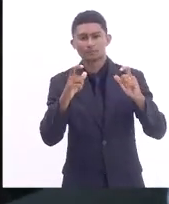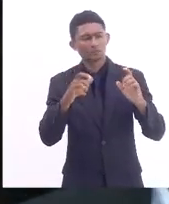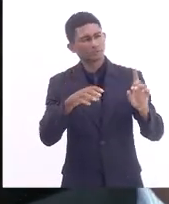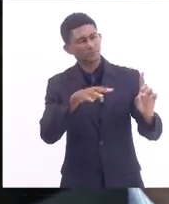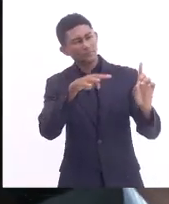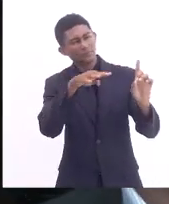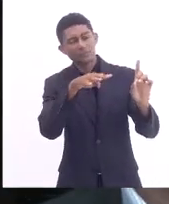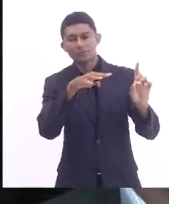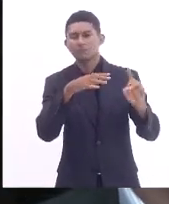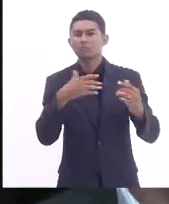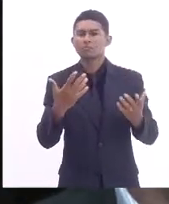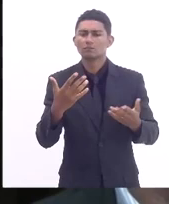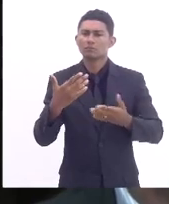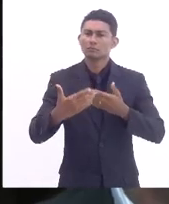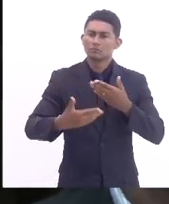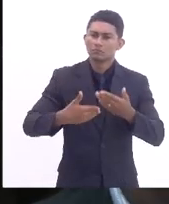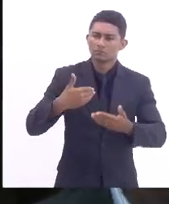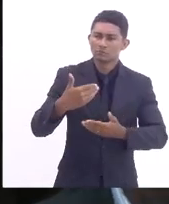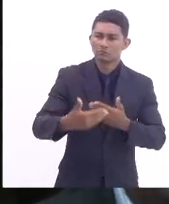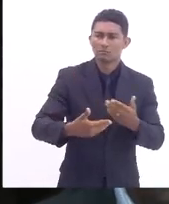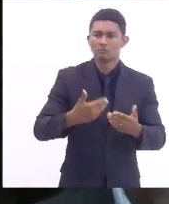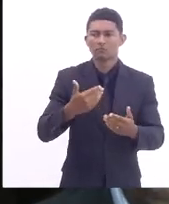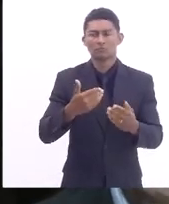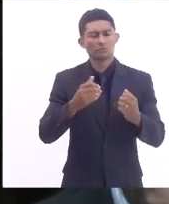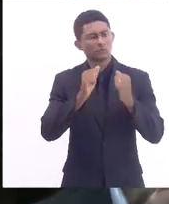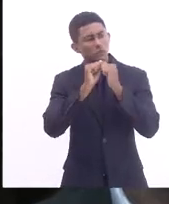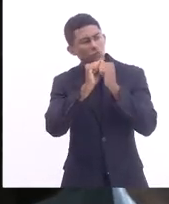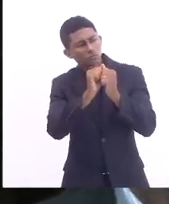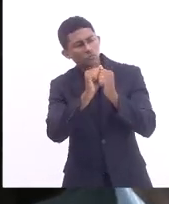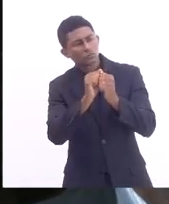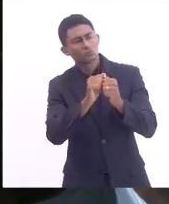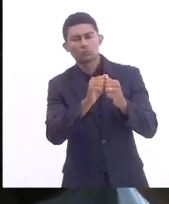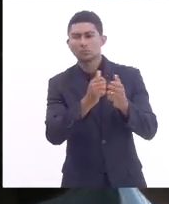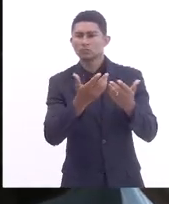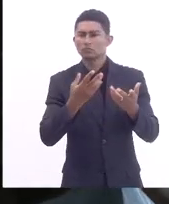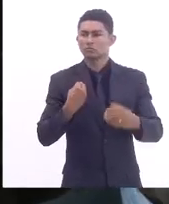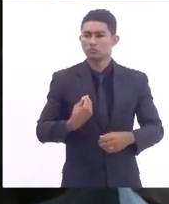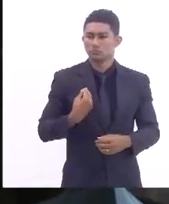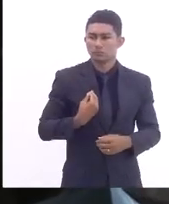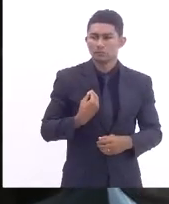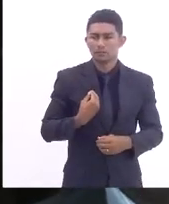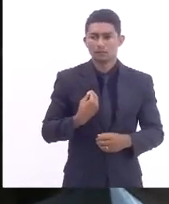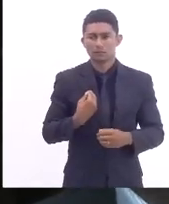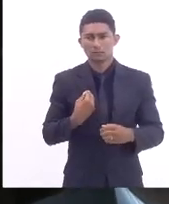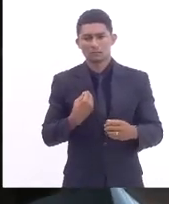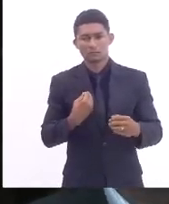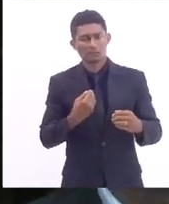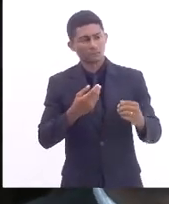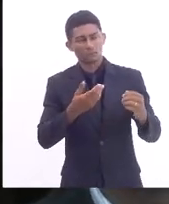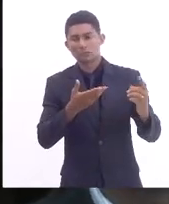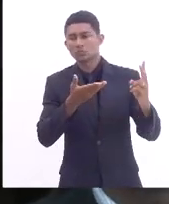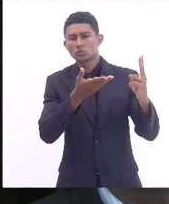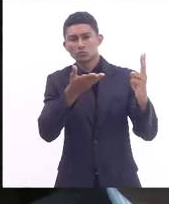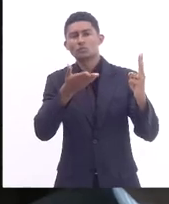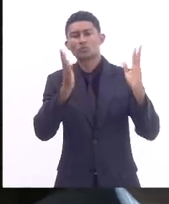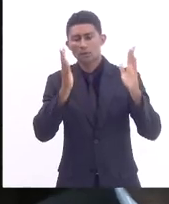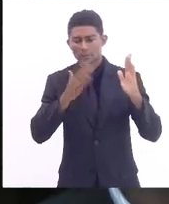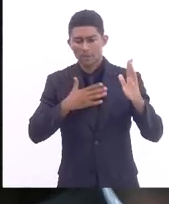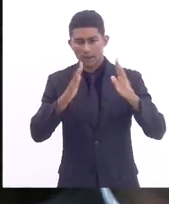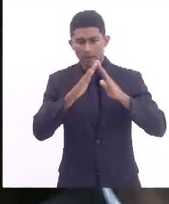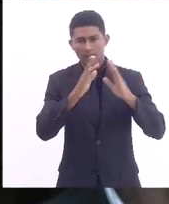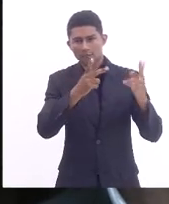E aí você começa a frequentar o cara a conviver com cara os dois já tivemos na minha casa Olha que orgulho